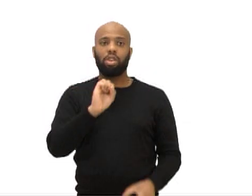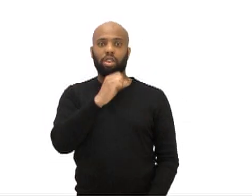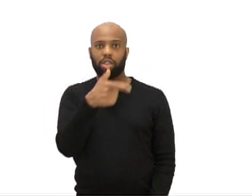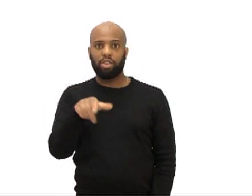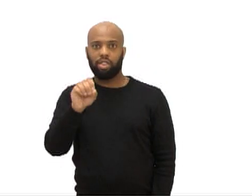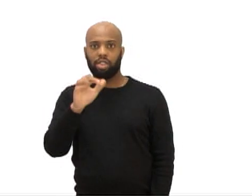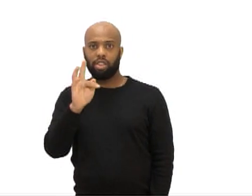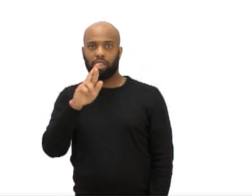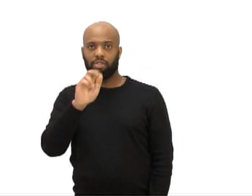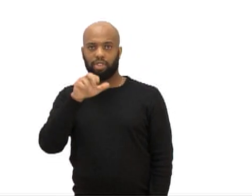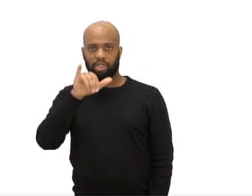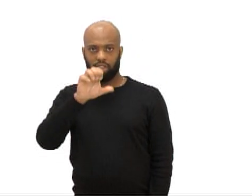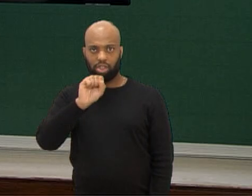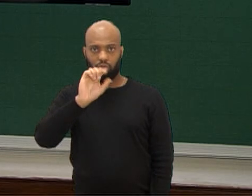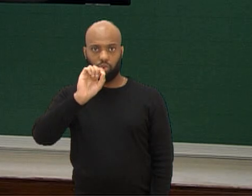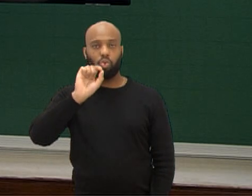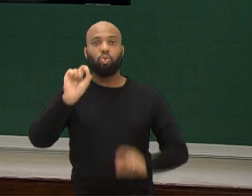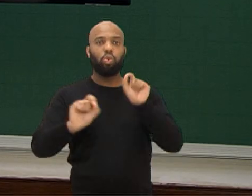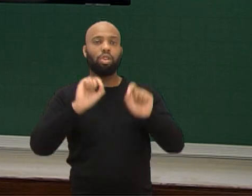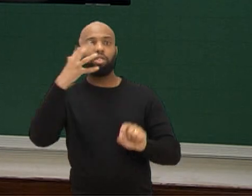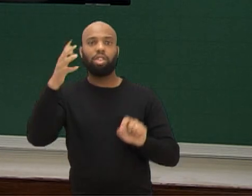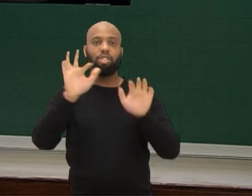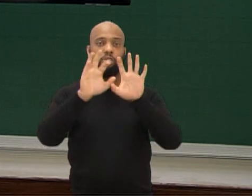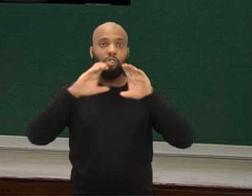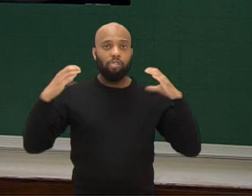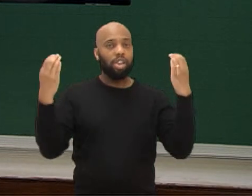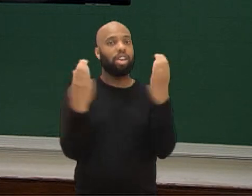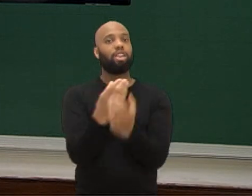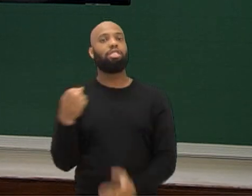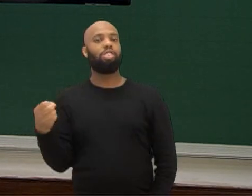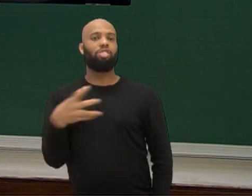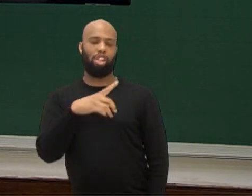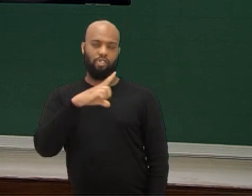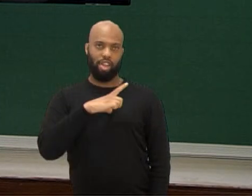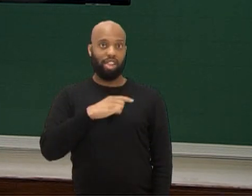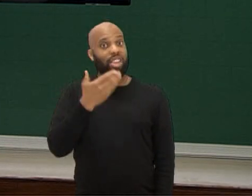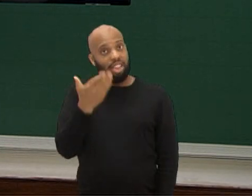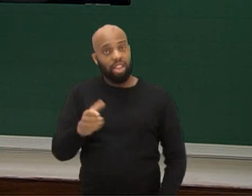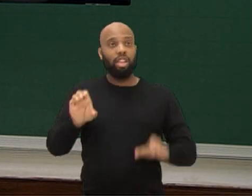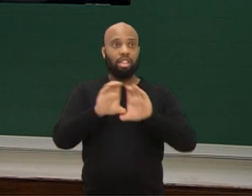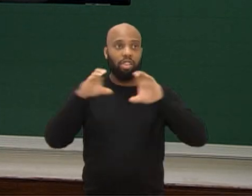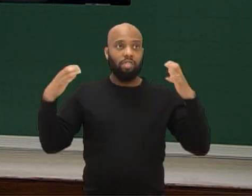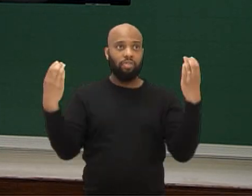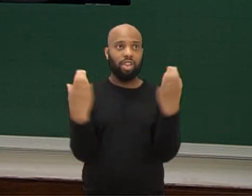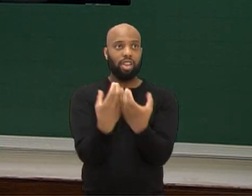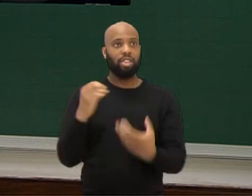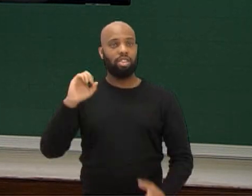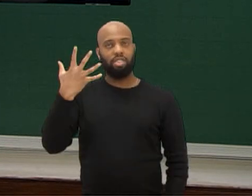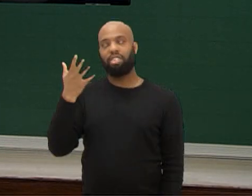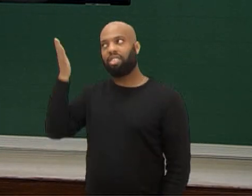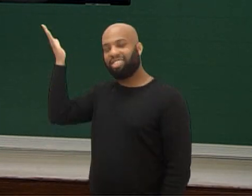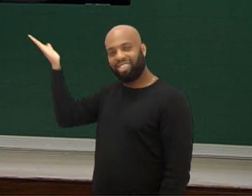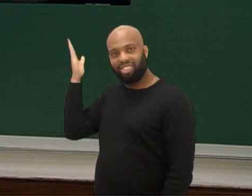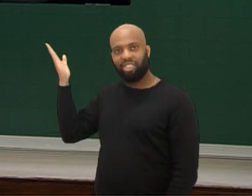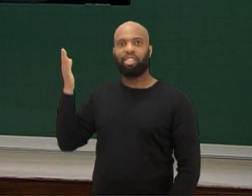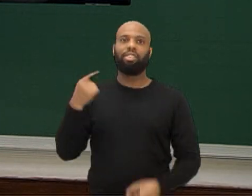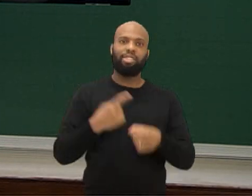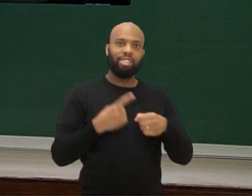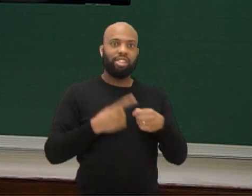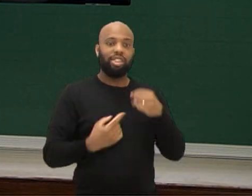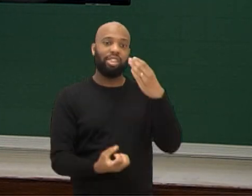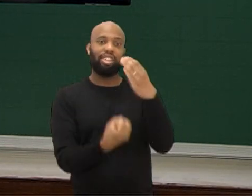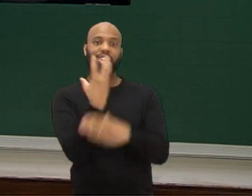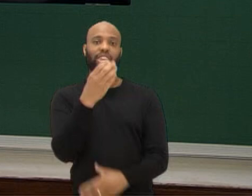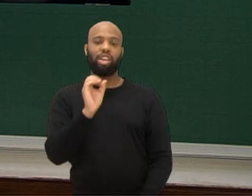Francisco vai ocorrer a Conferência de São Francisco. Nessa Conferência de São Francisco vai ocorrer a criação